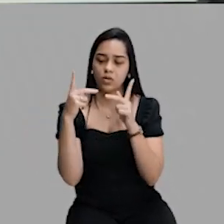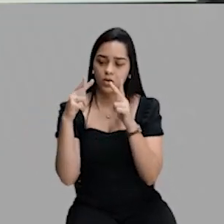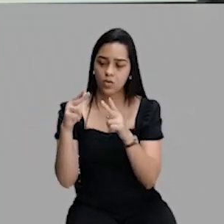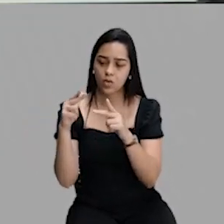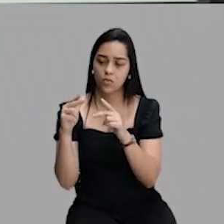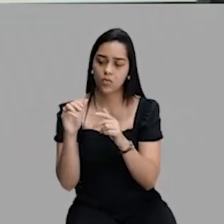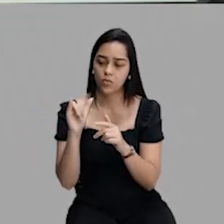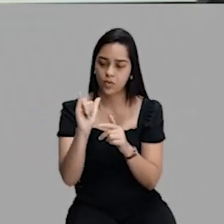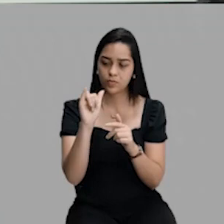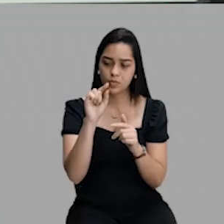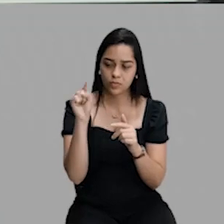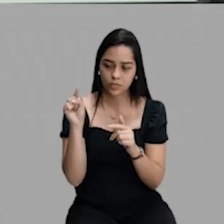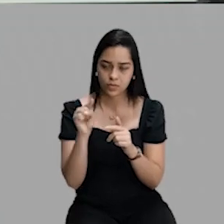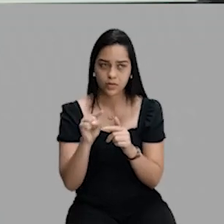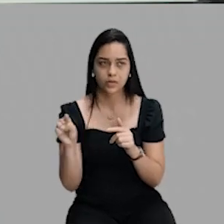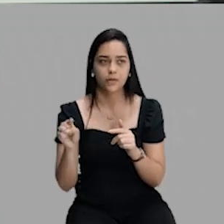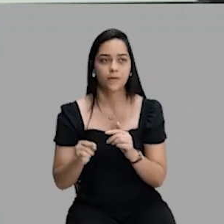yz,